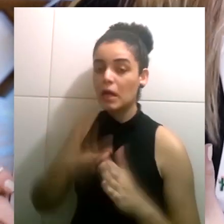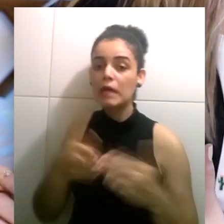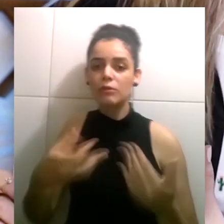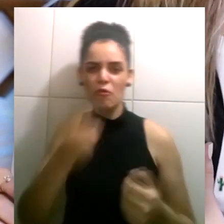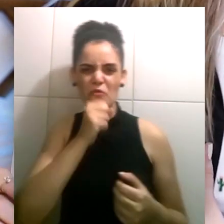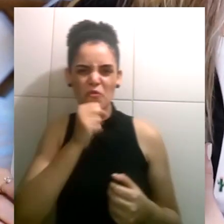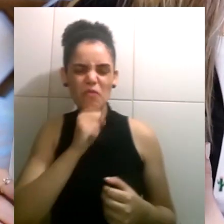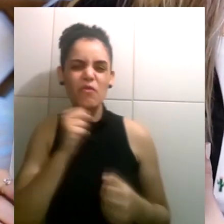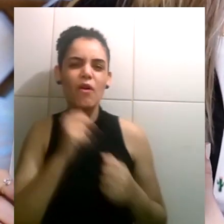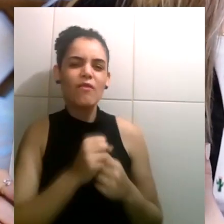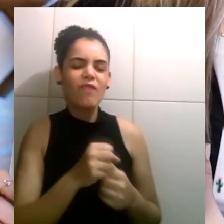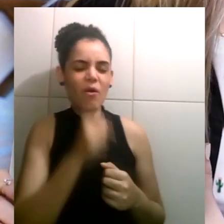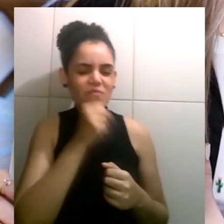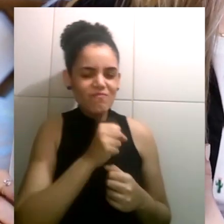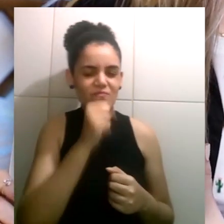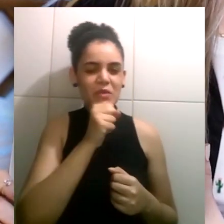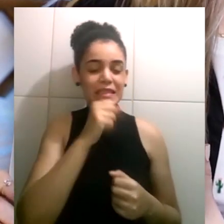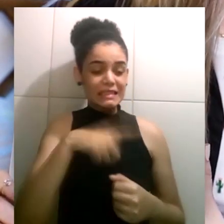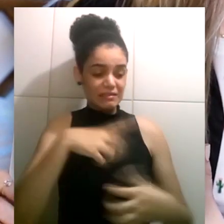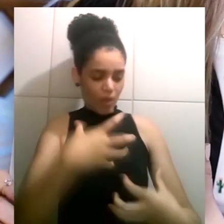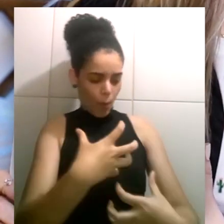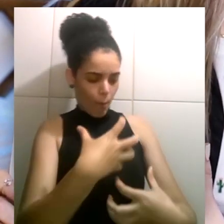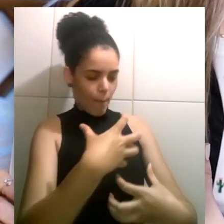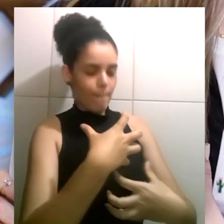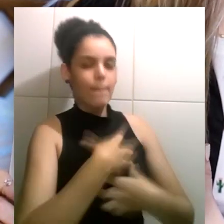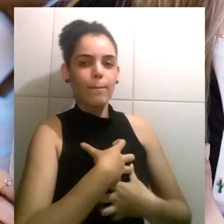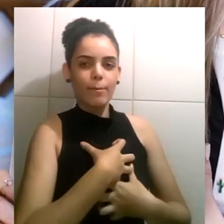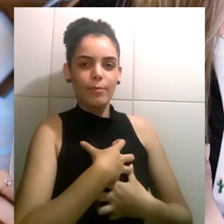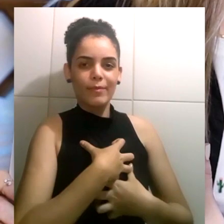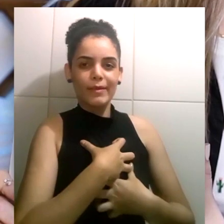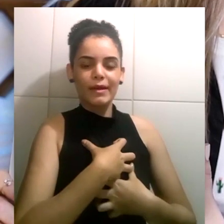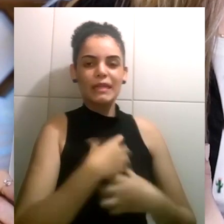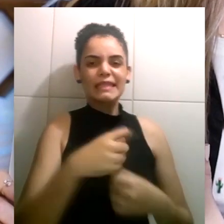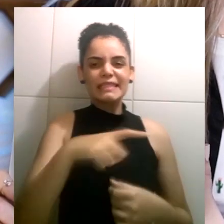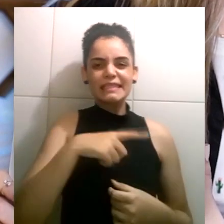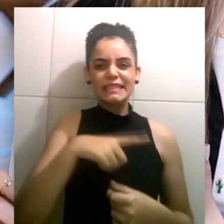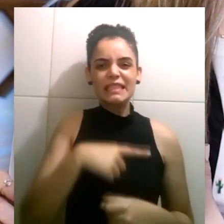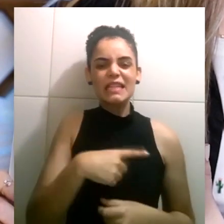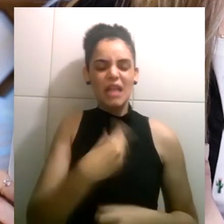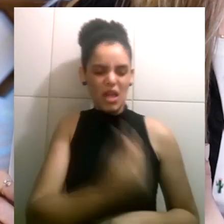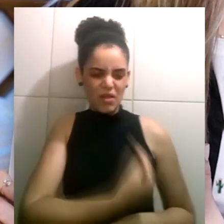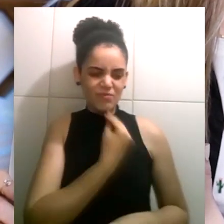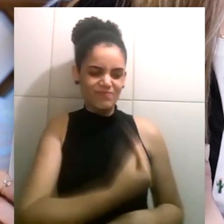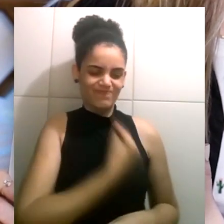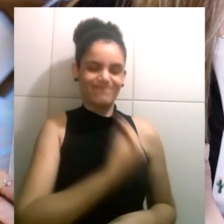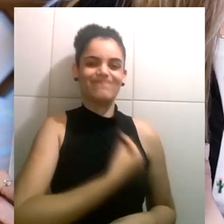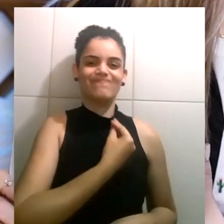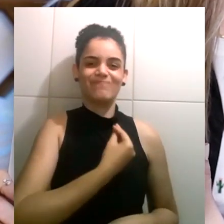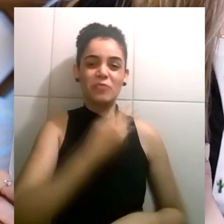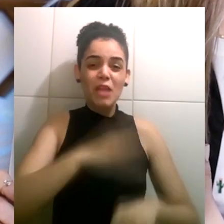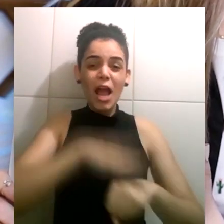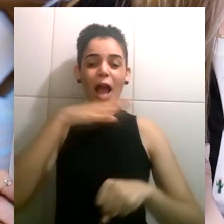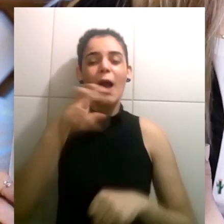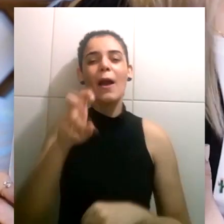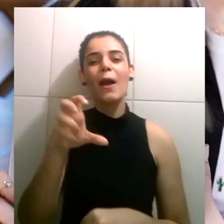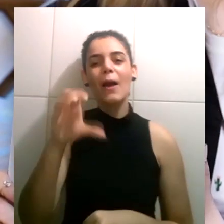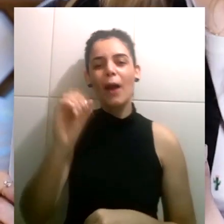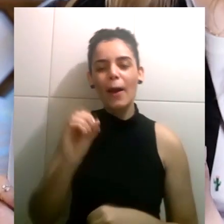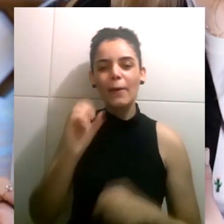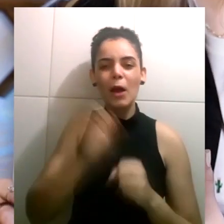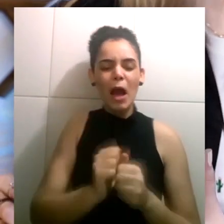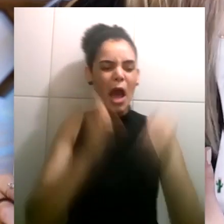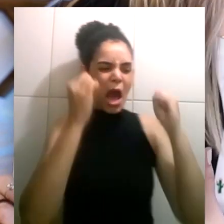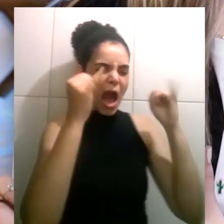velhinha. Mas ela impactou, assim, ela teve um impacto muito grande. Ela teve uma reunião de avivamento na casa dela por mais de 50 anos.